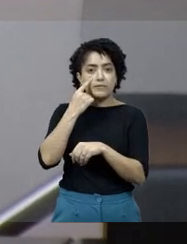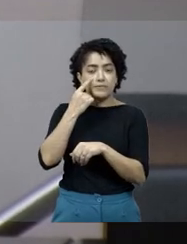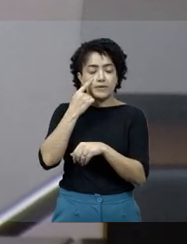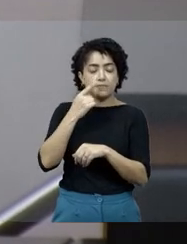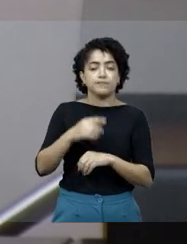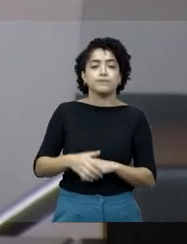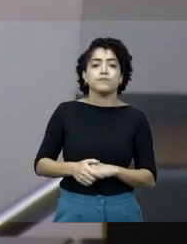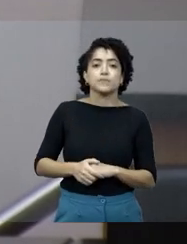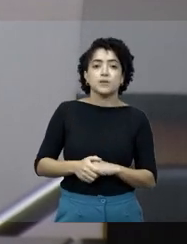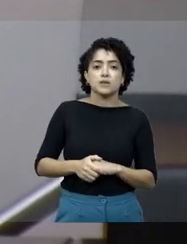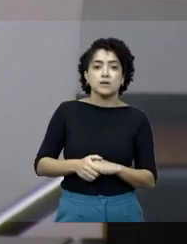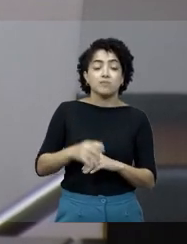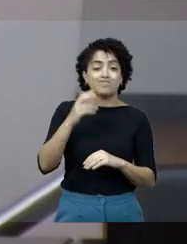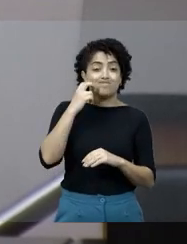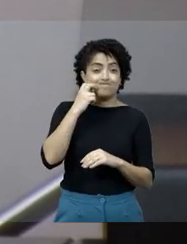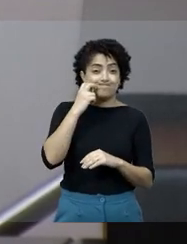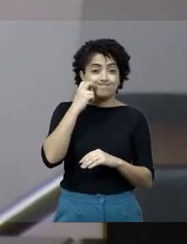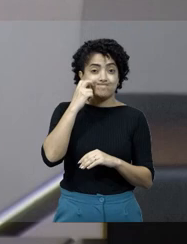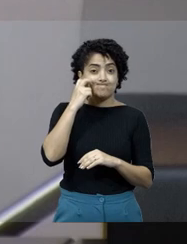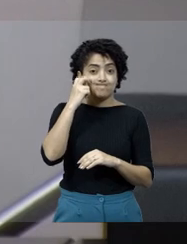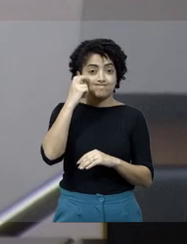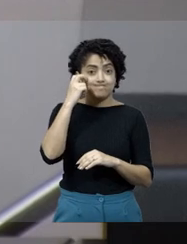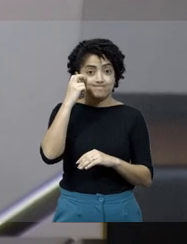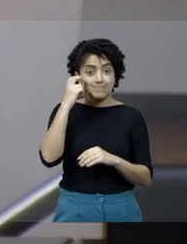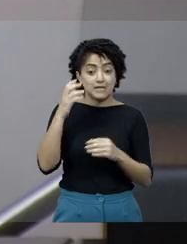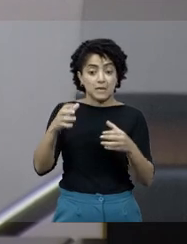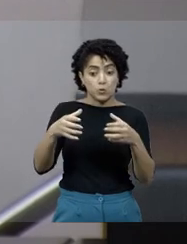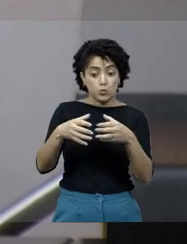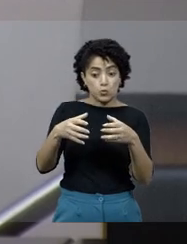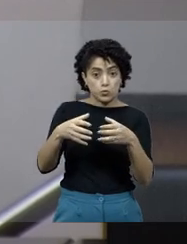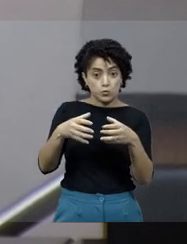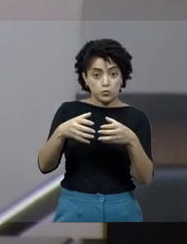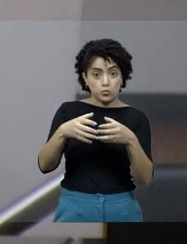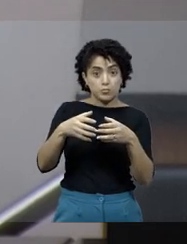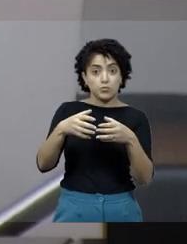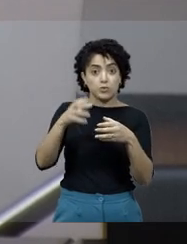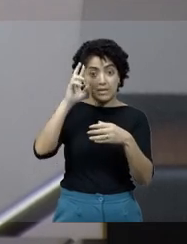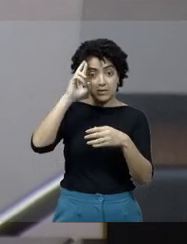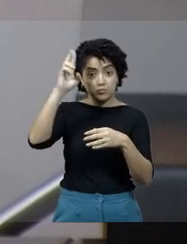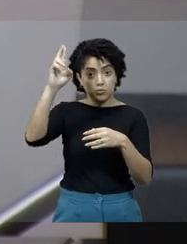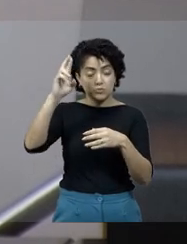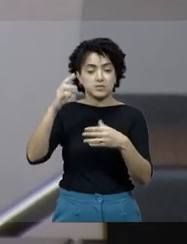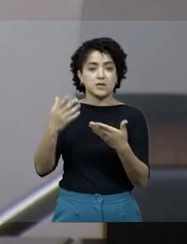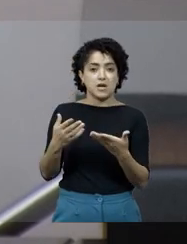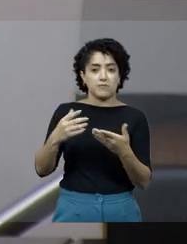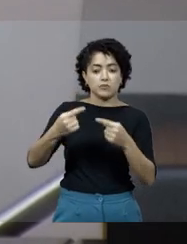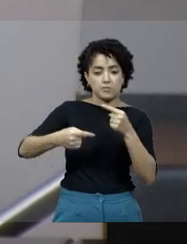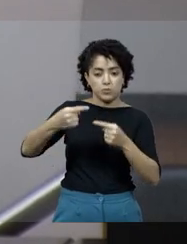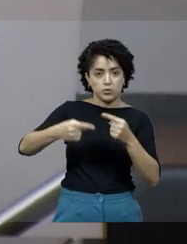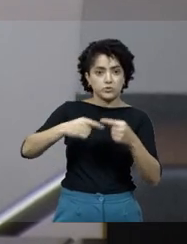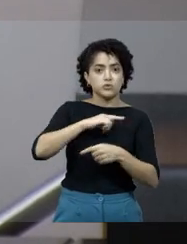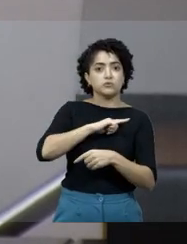para vocês ver o constrangimento que a turma que cuida da política do governador causou para ele.